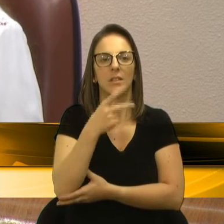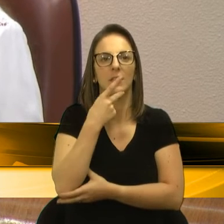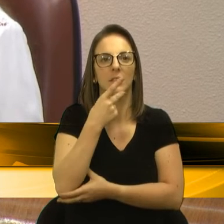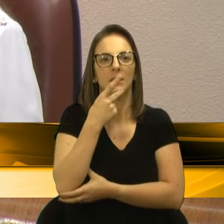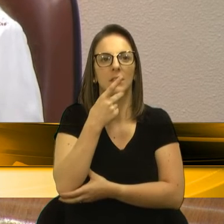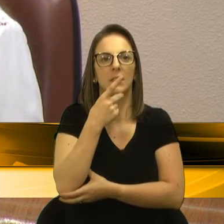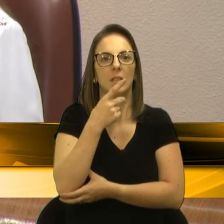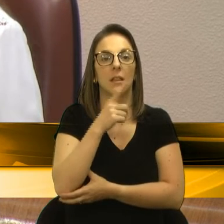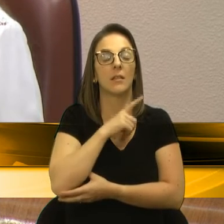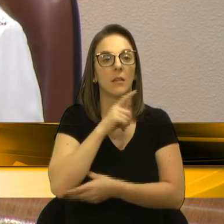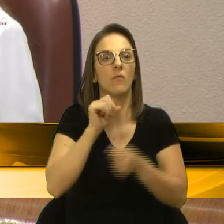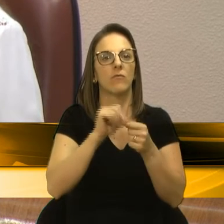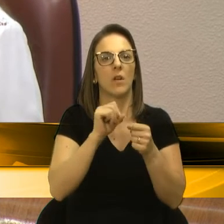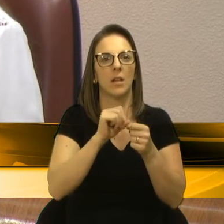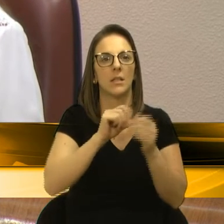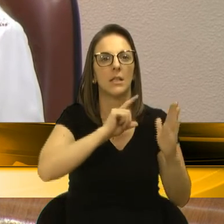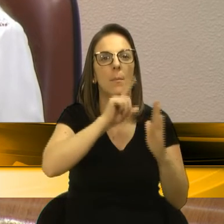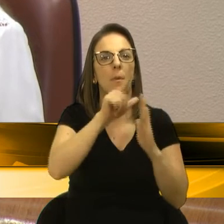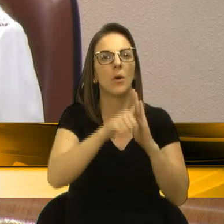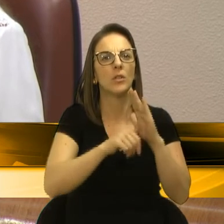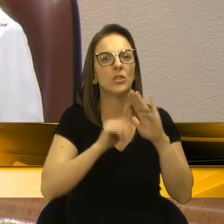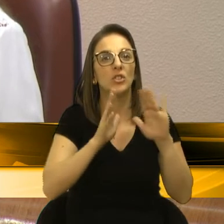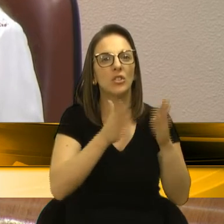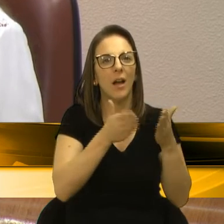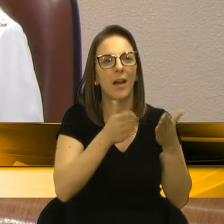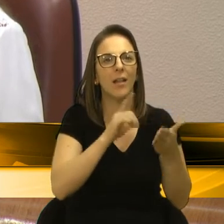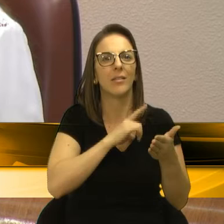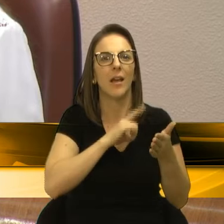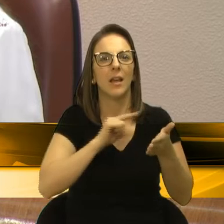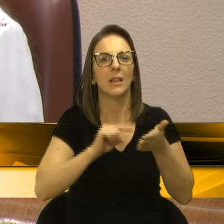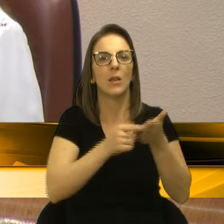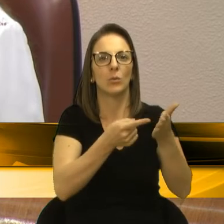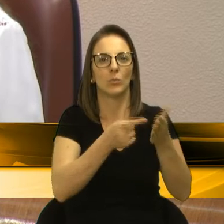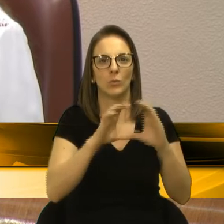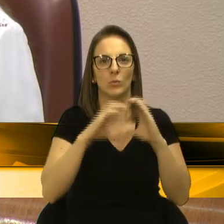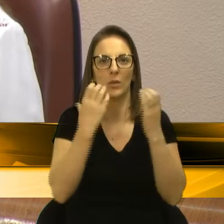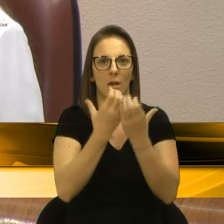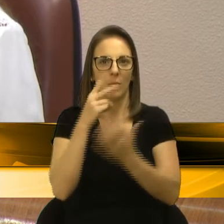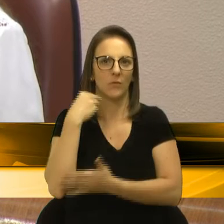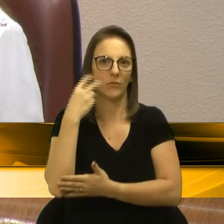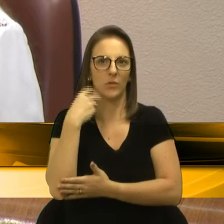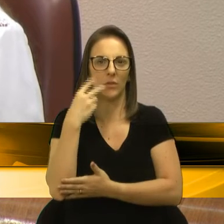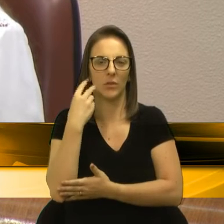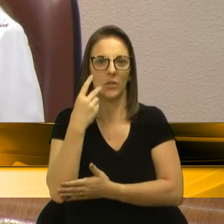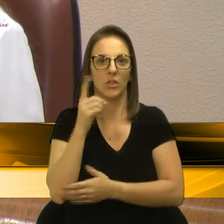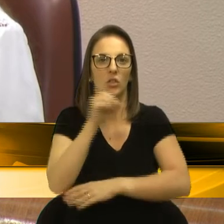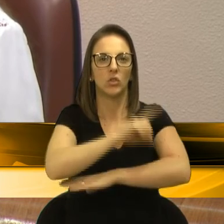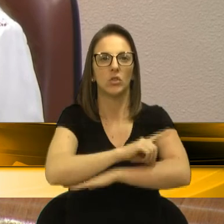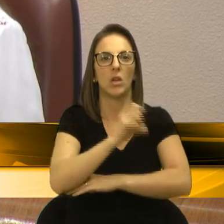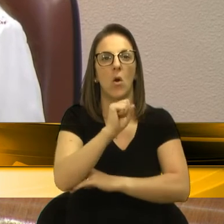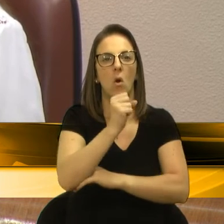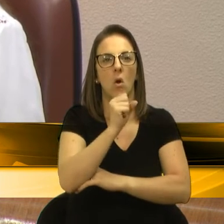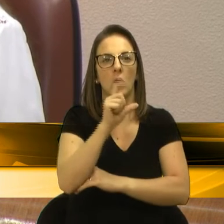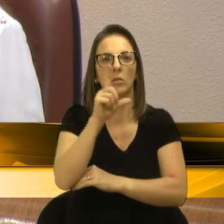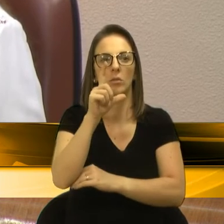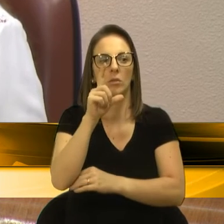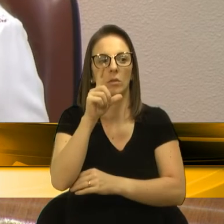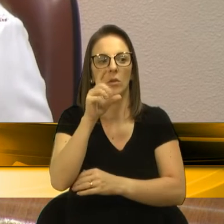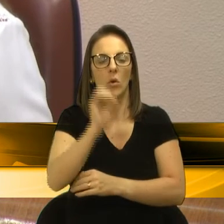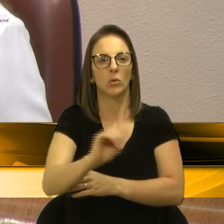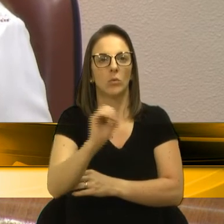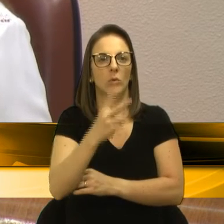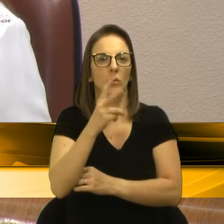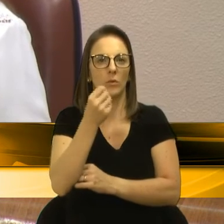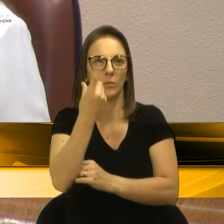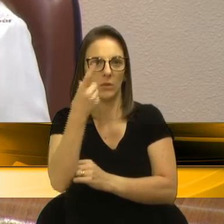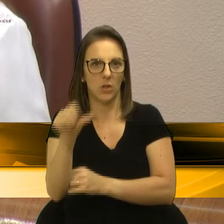foi formulado depois de já ter havido recebimento da denúncia pela Câmara Municipal, sessão de 8/10/2019. E depois da